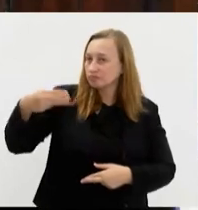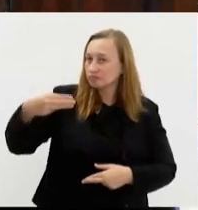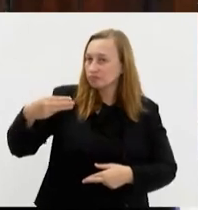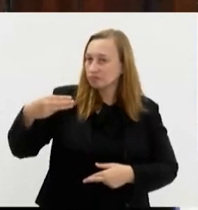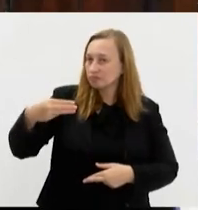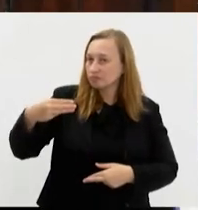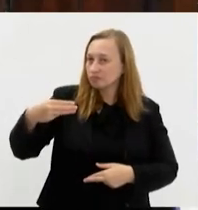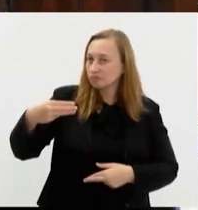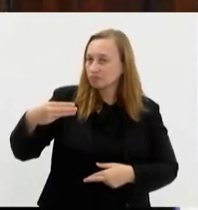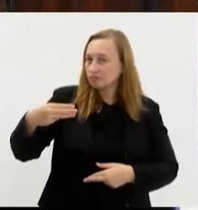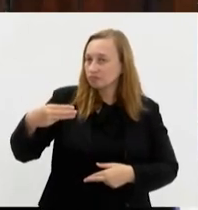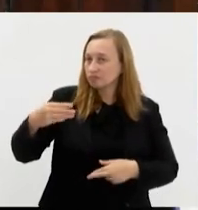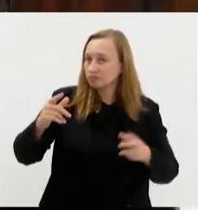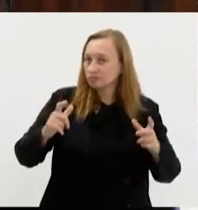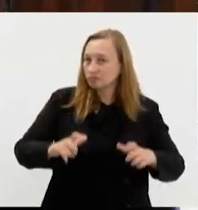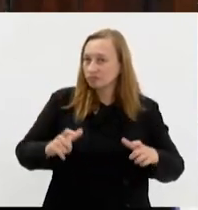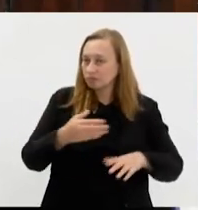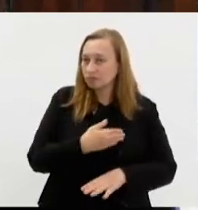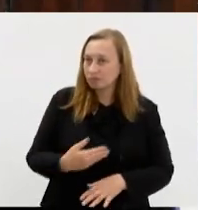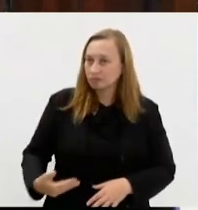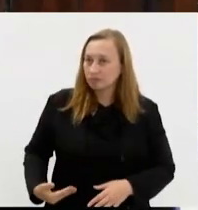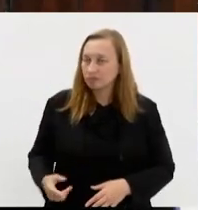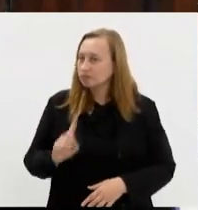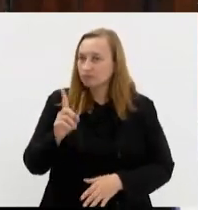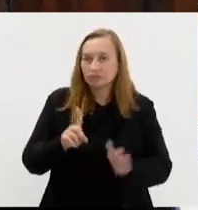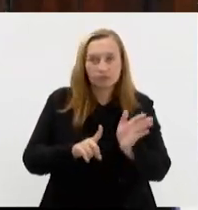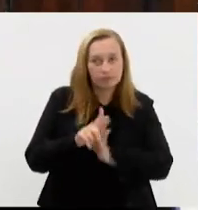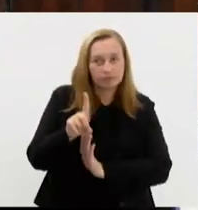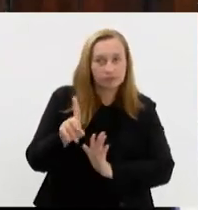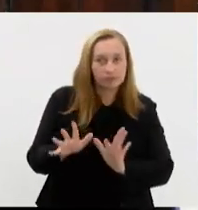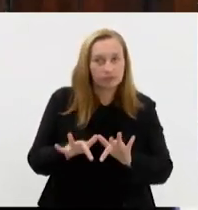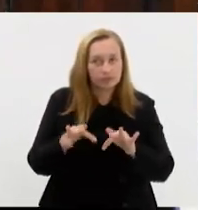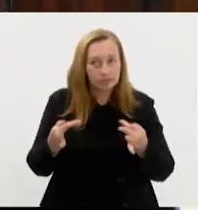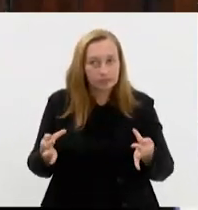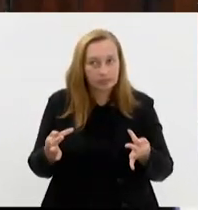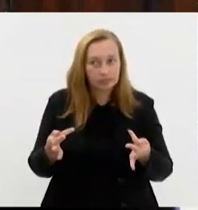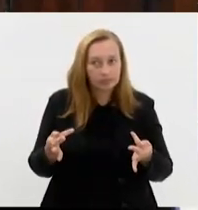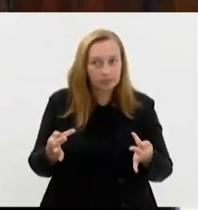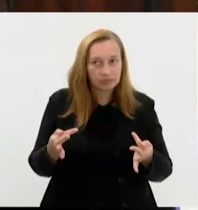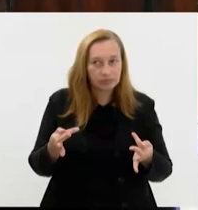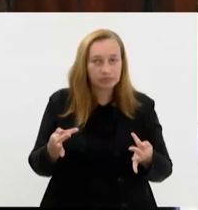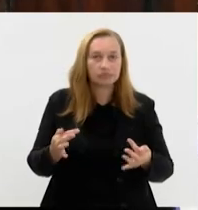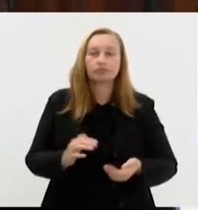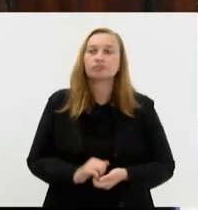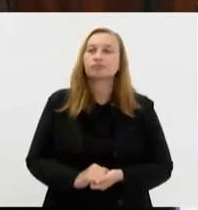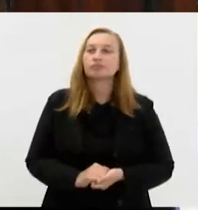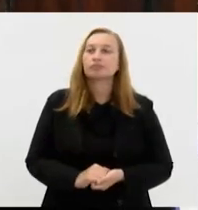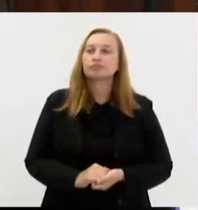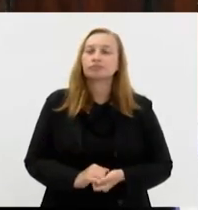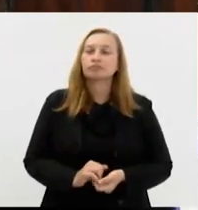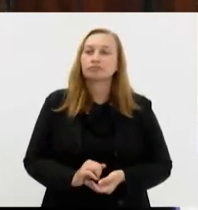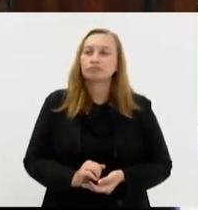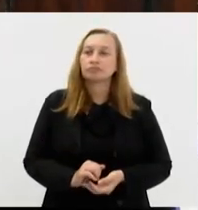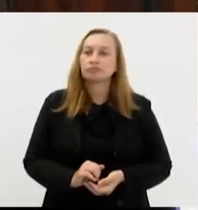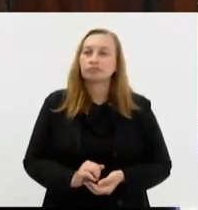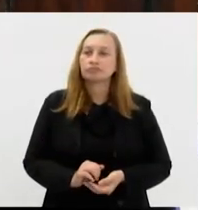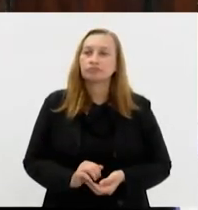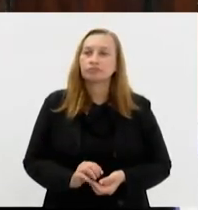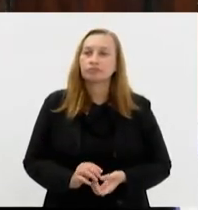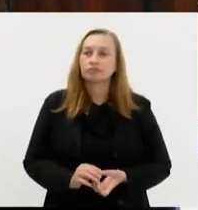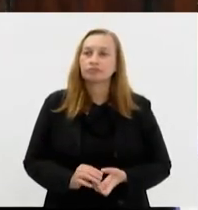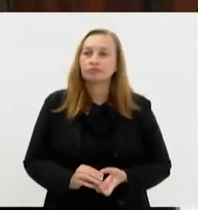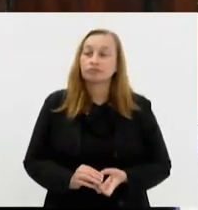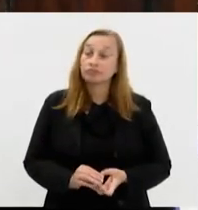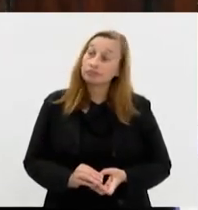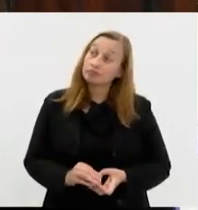ato público não é uma pergunta muito simples ela é muito subjetiva e na ocasião eu fiquei